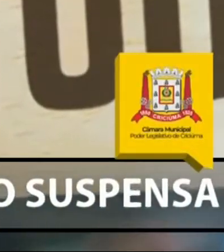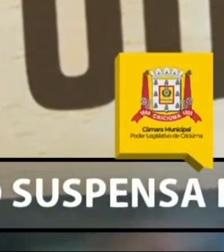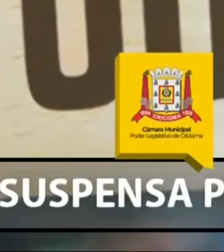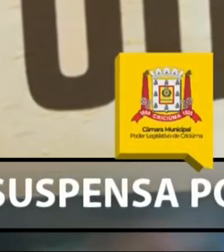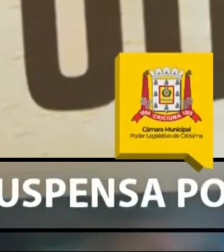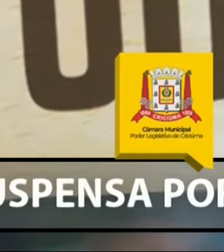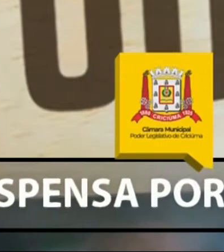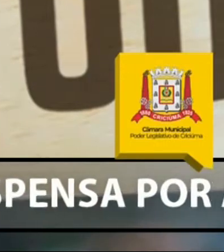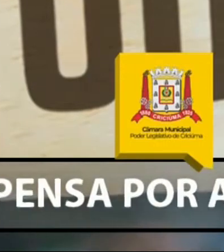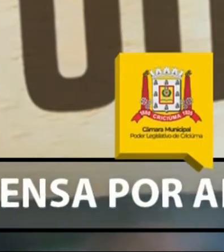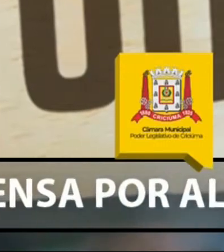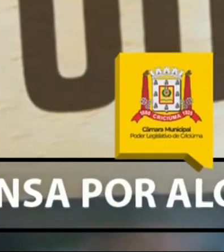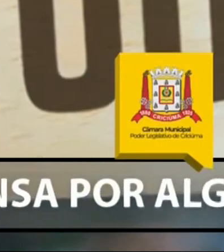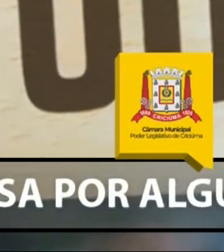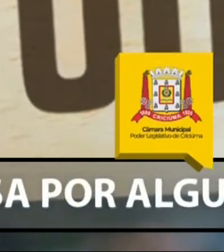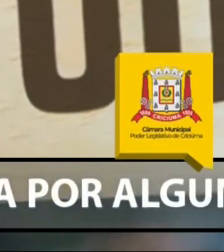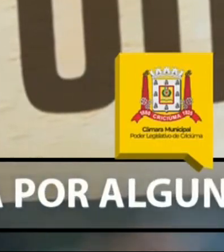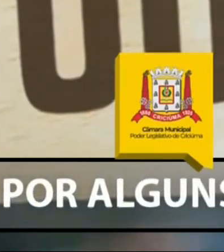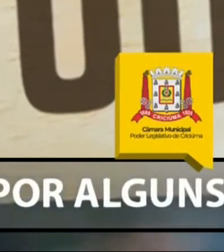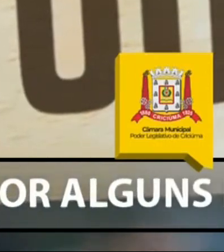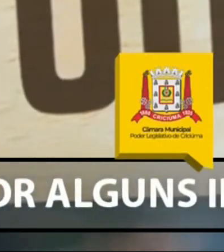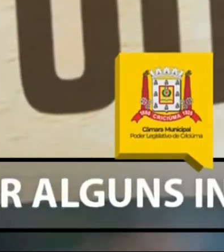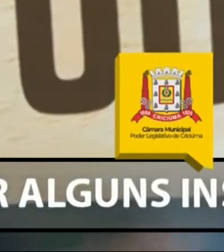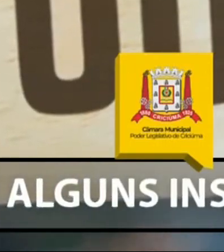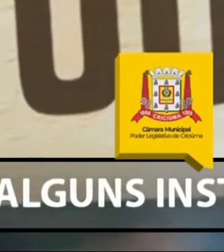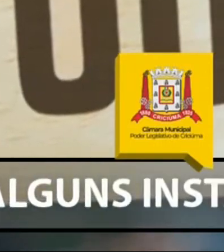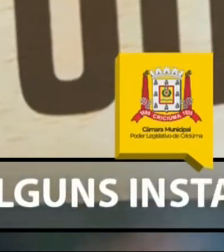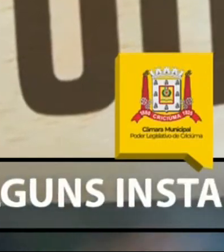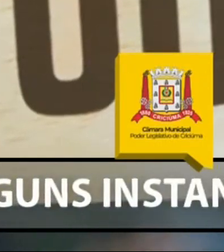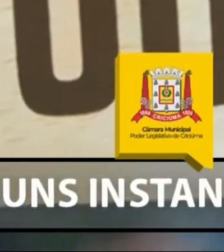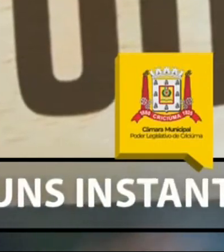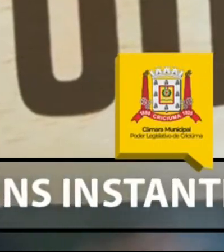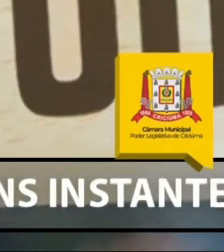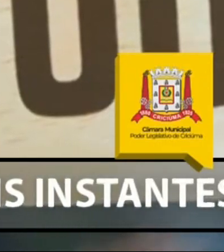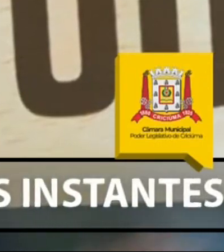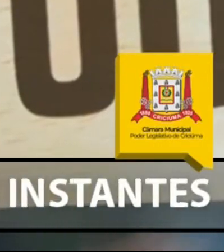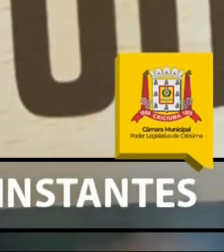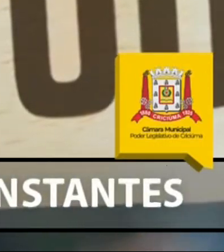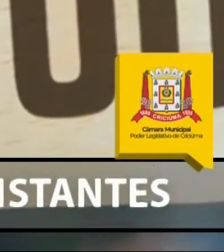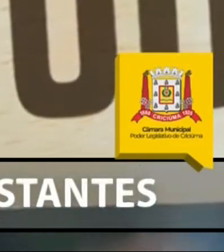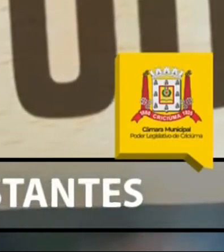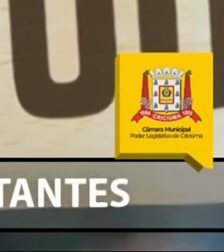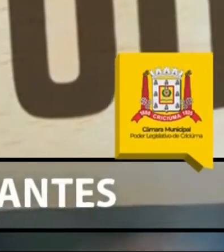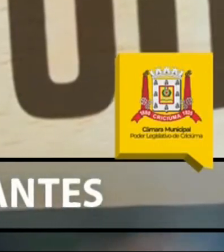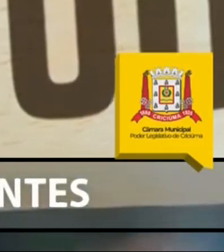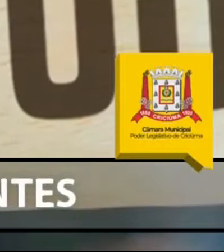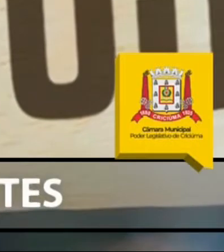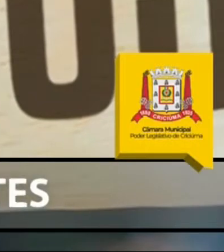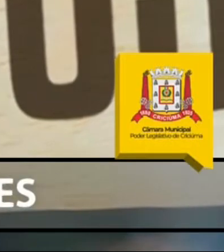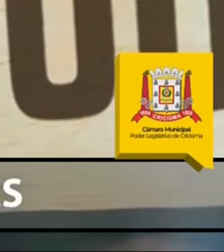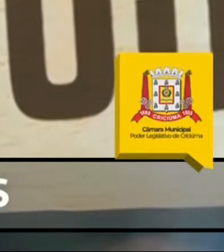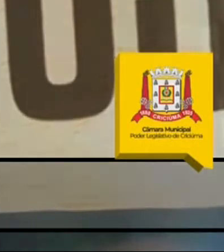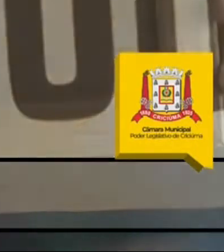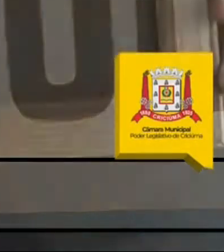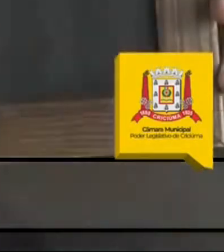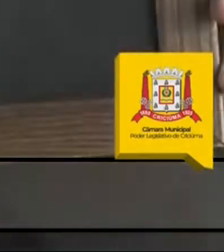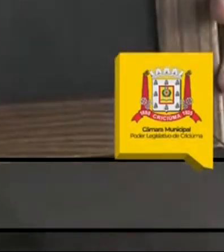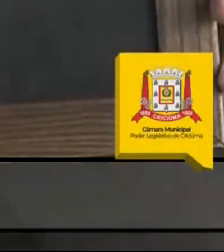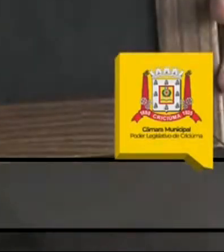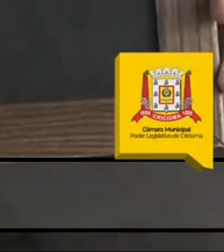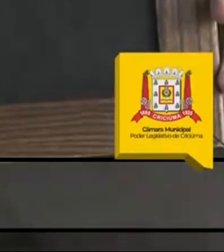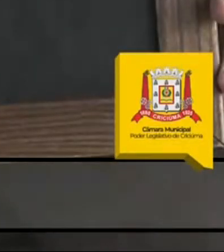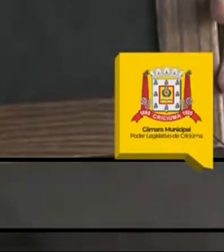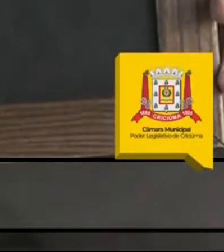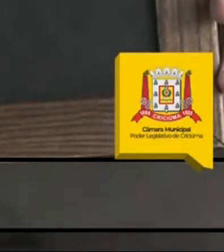Vereadores, nós recebemos um ofício do Executivo para que a Câmara encaminhasse